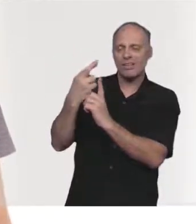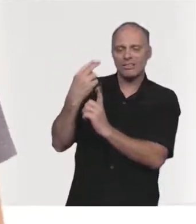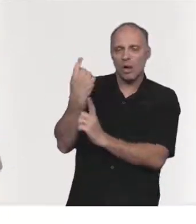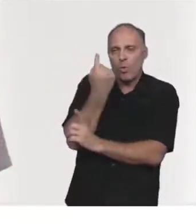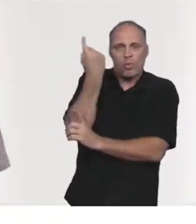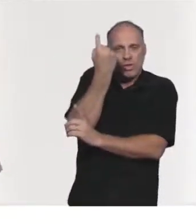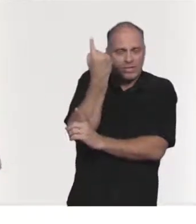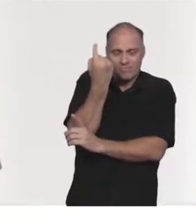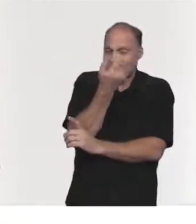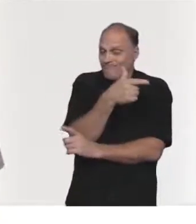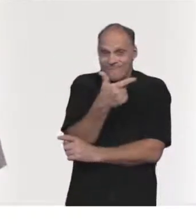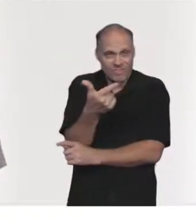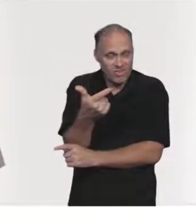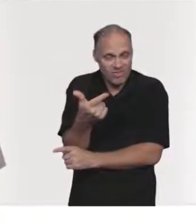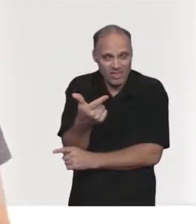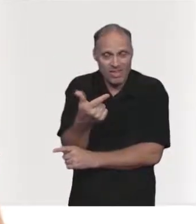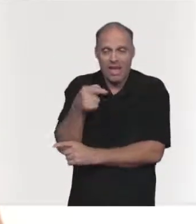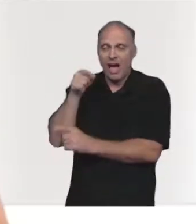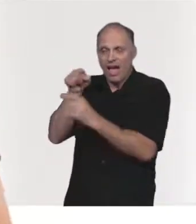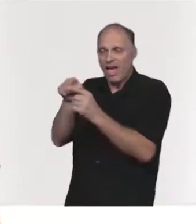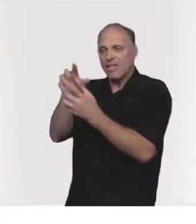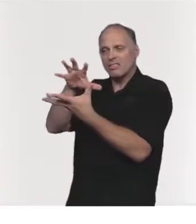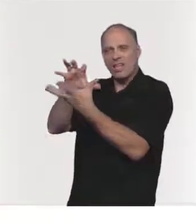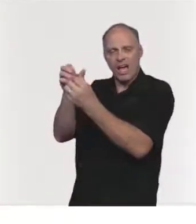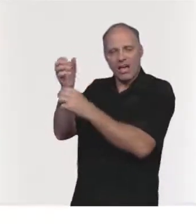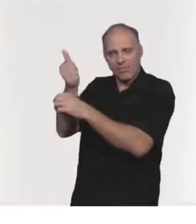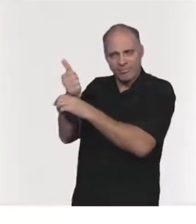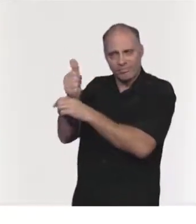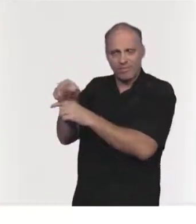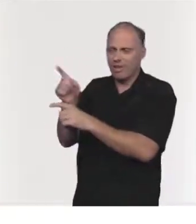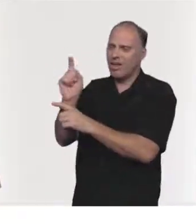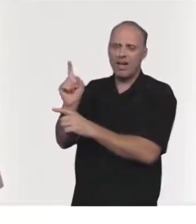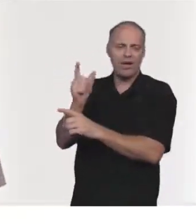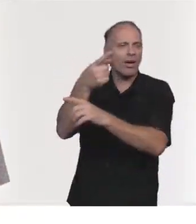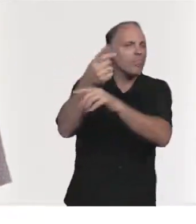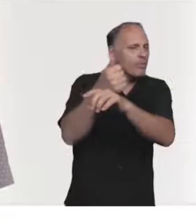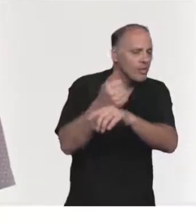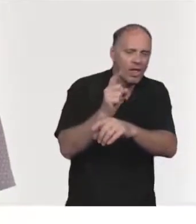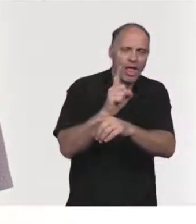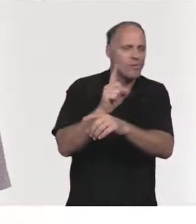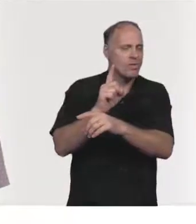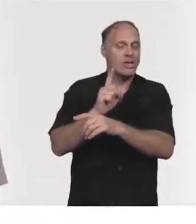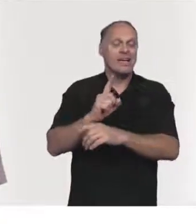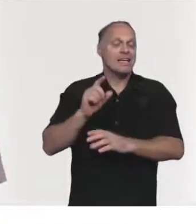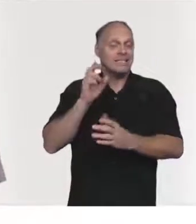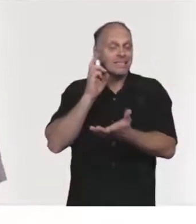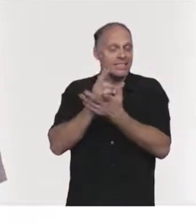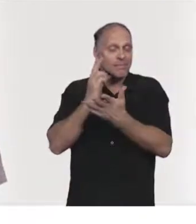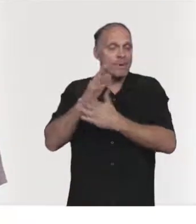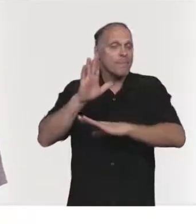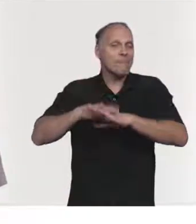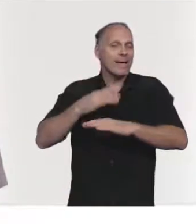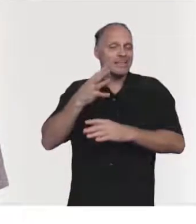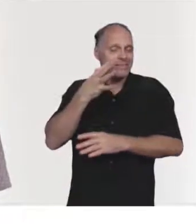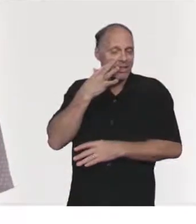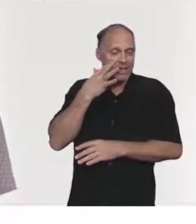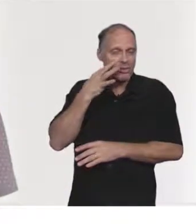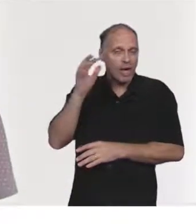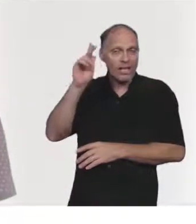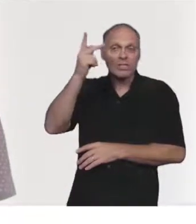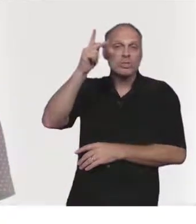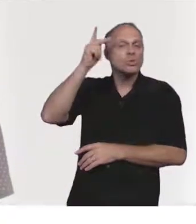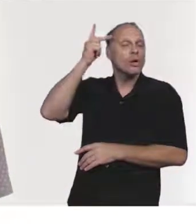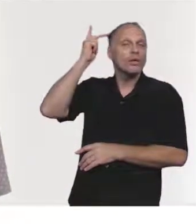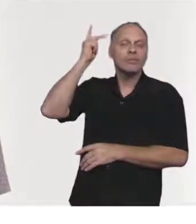referência, digamos, esse artista ou aquele. Eu acho que sempre fiquei muito mais atento